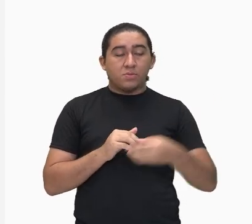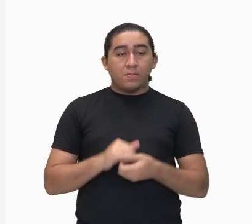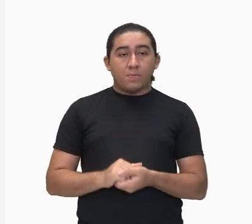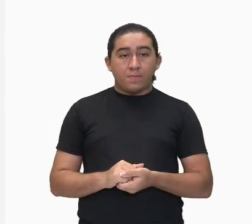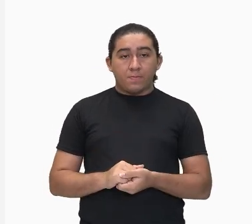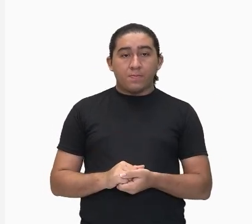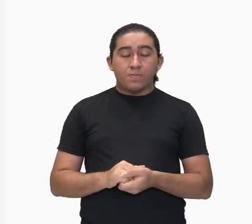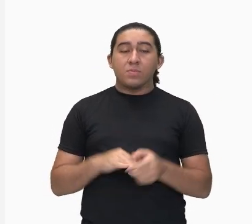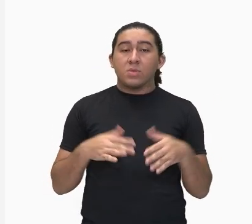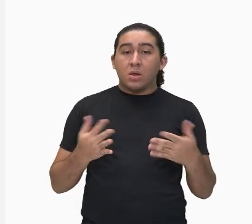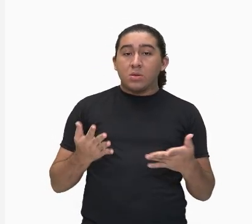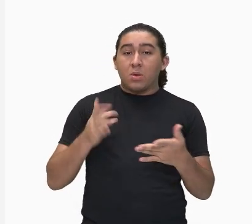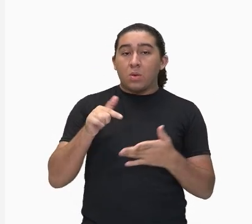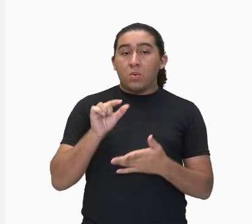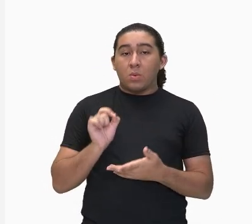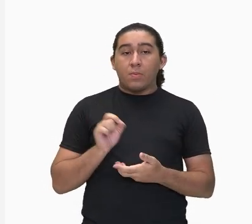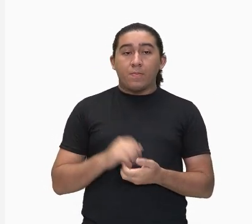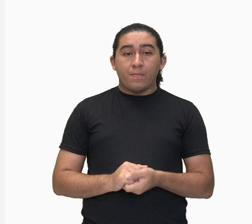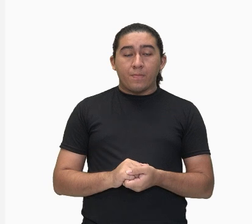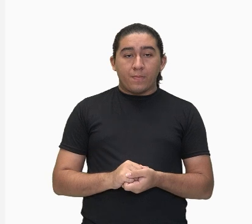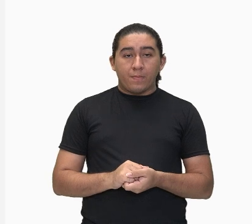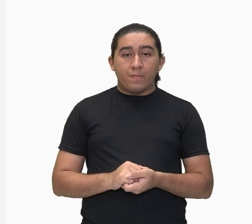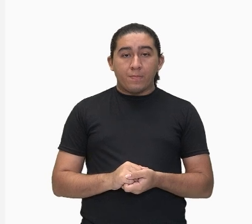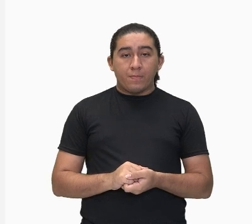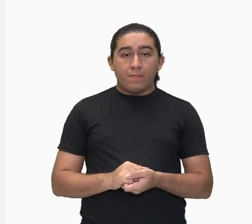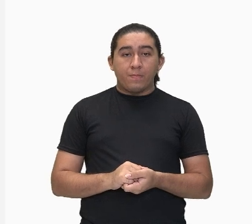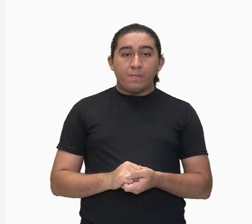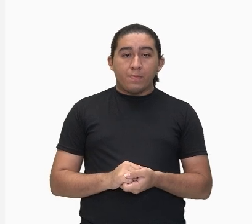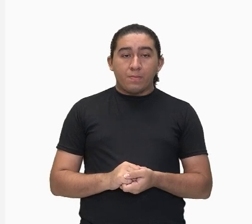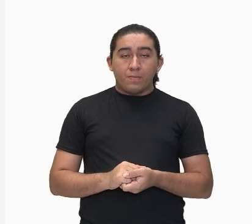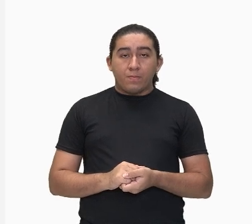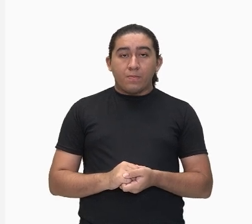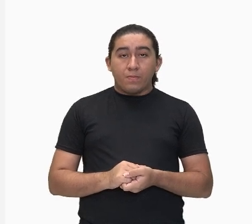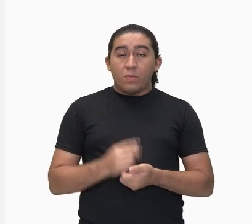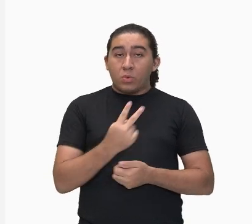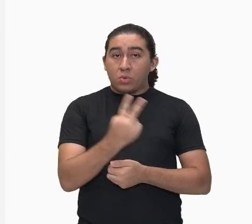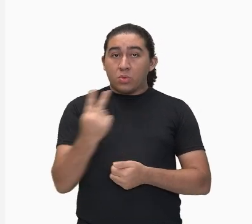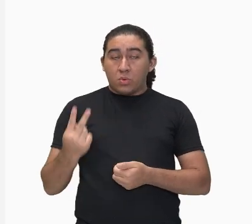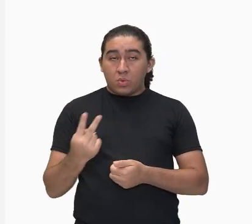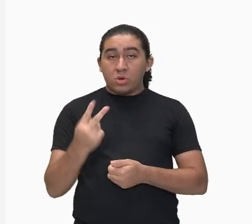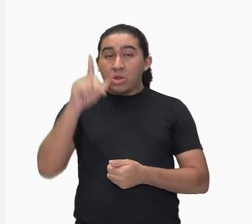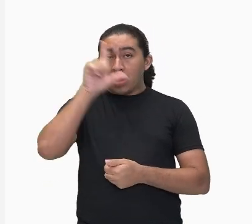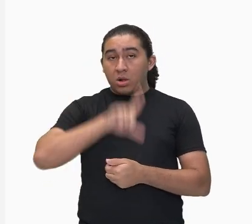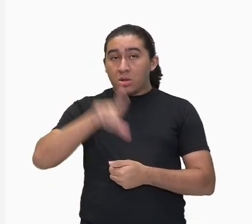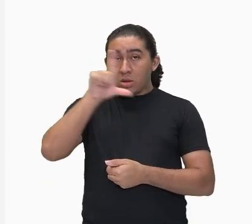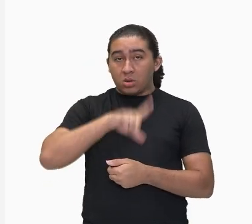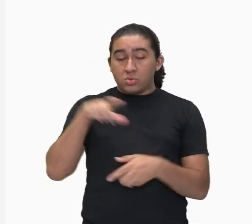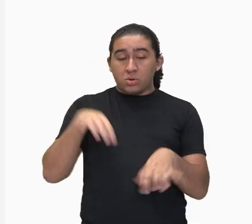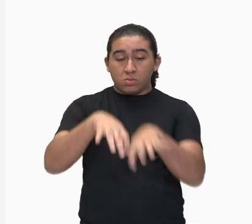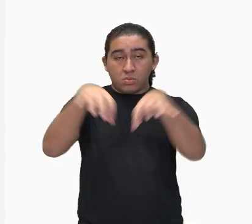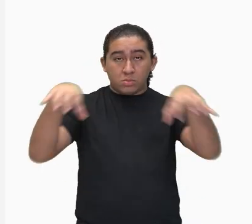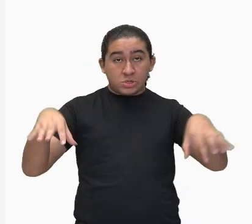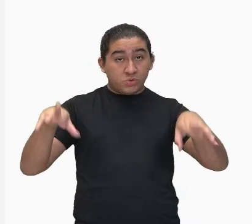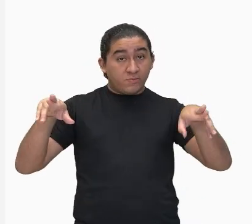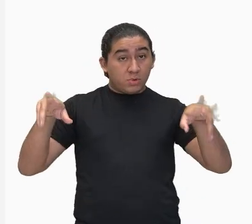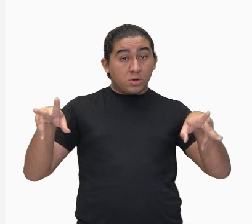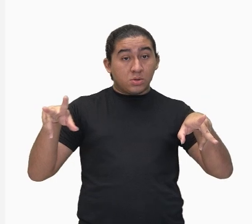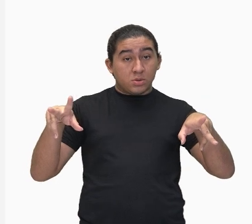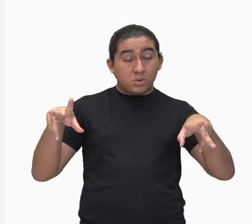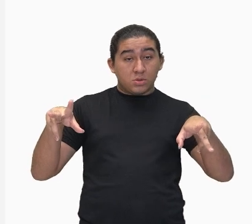1893. Então, são dois estilos literários, né, duas escolas literárias